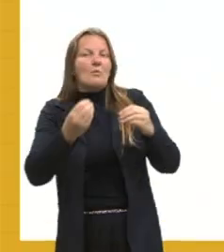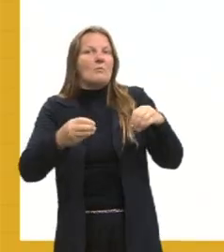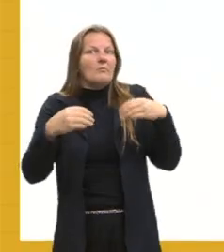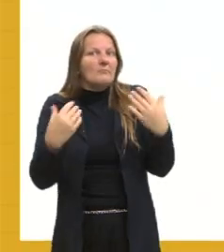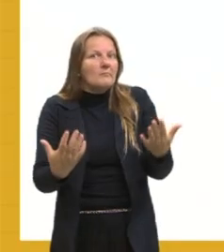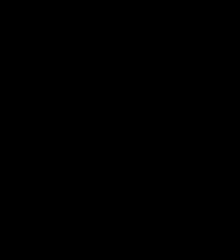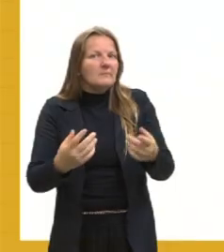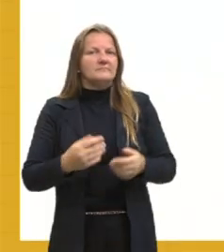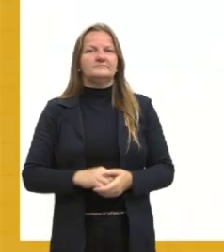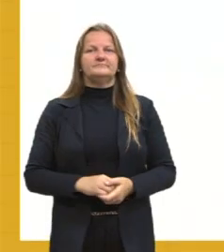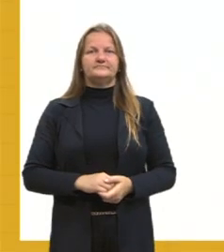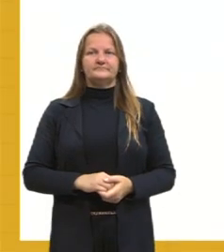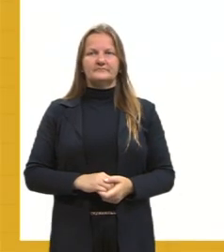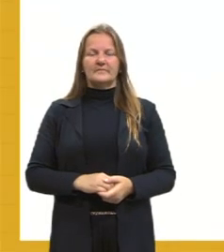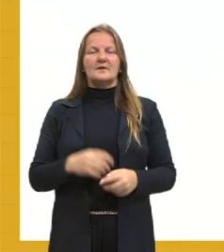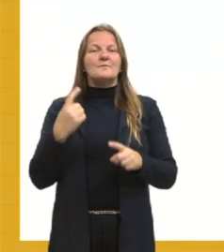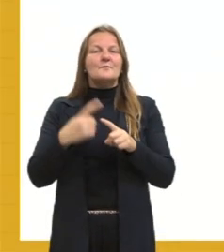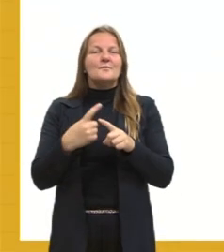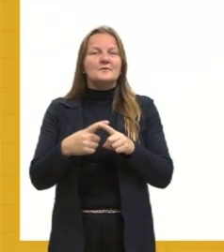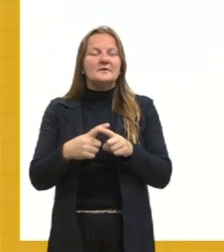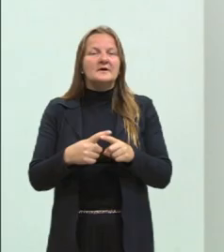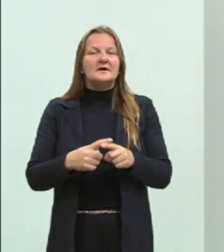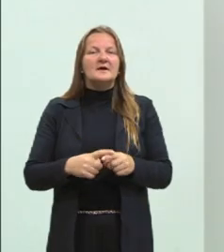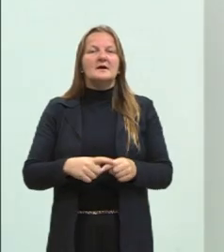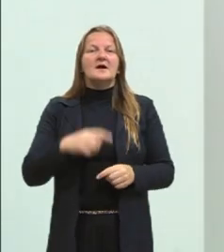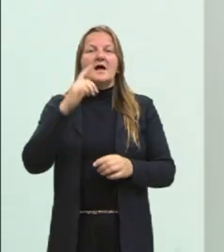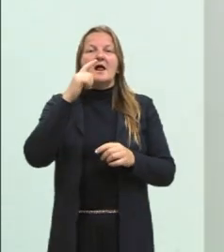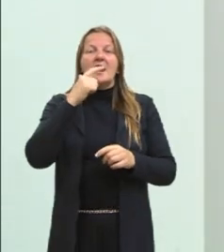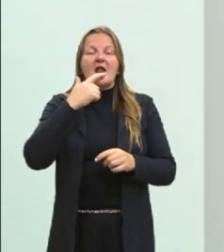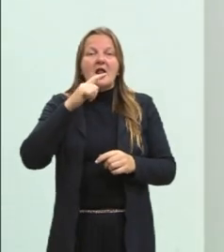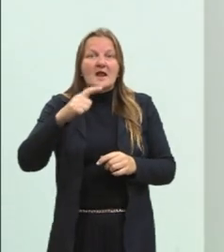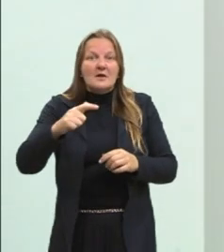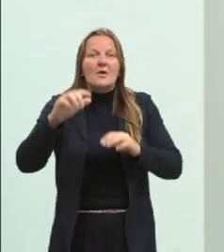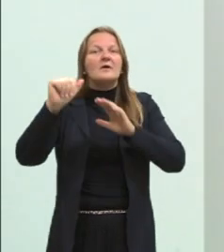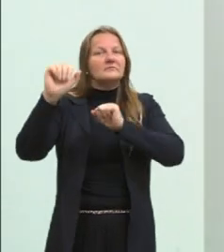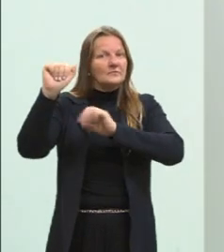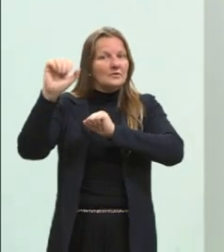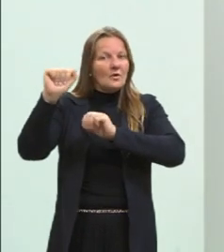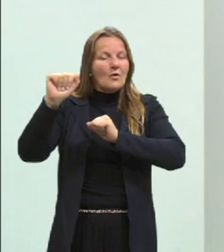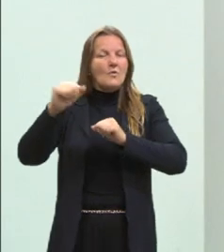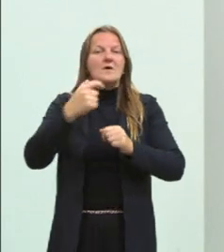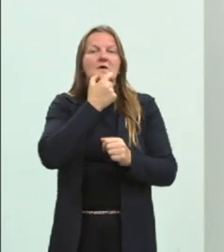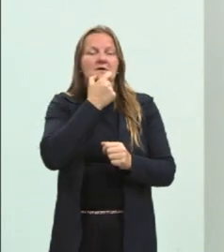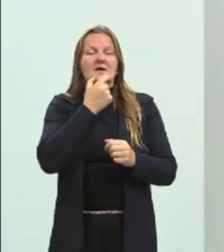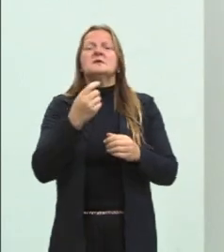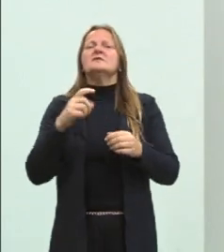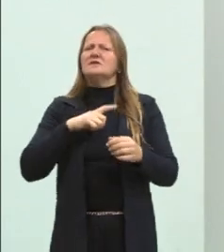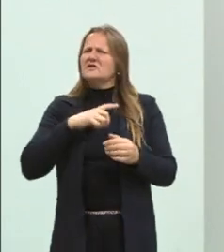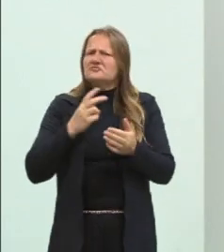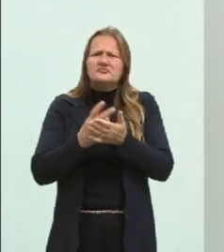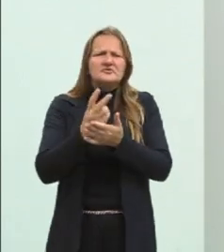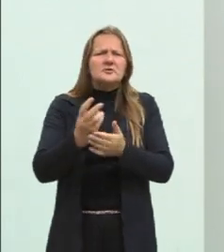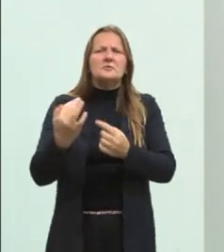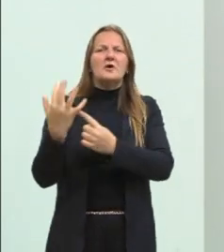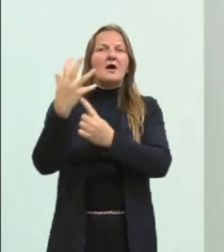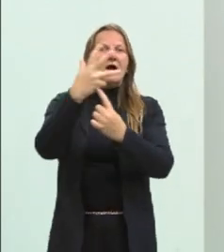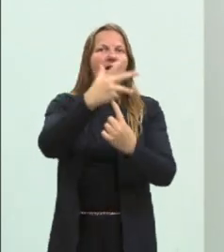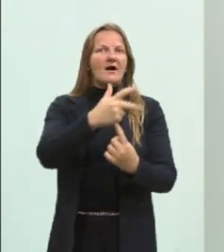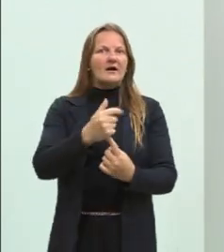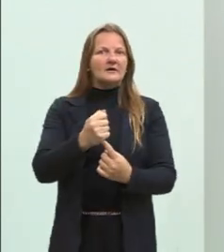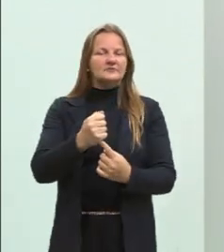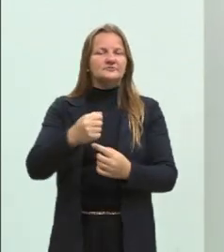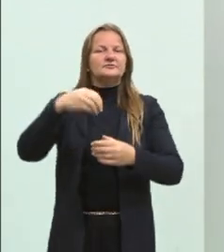temos estranhos porque a língua espanhola e a língua inglesa são muito presentes dentro da arte